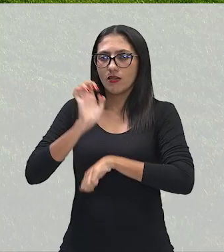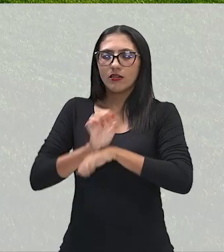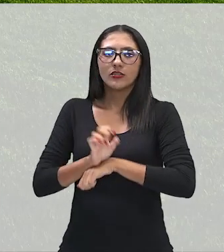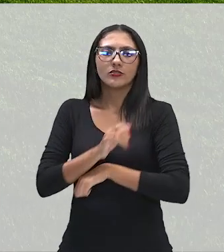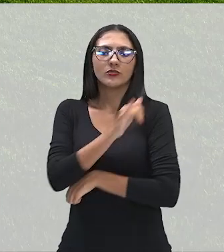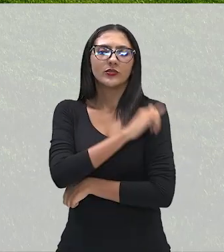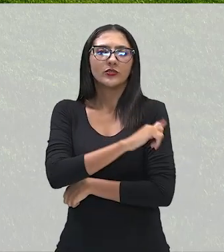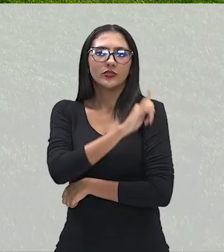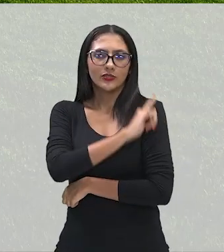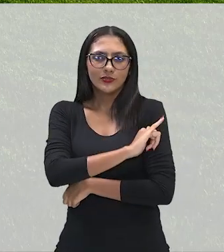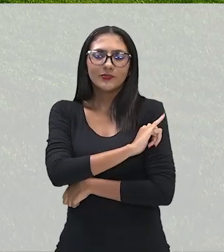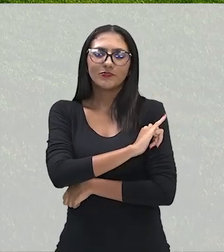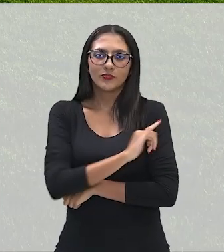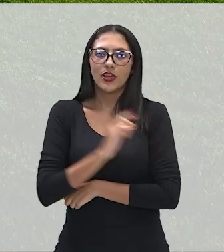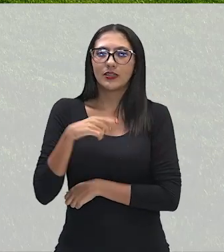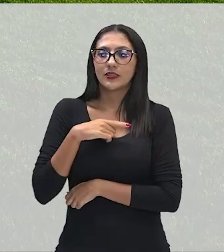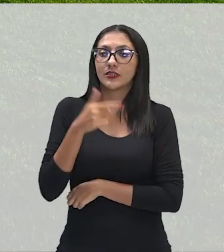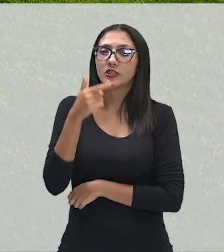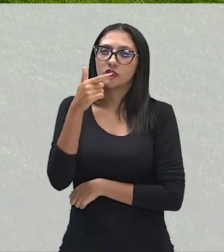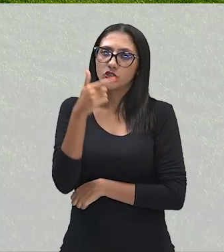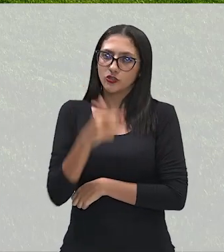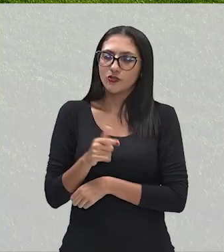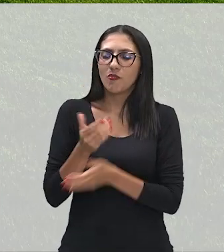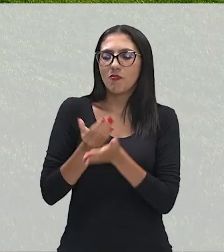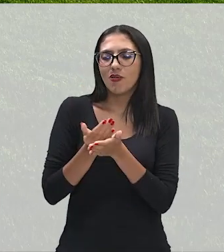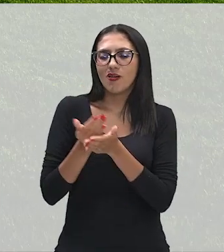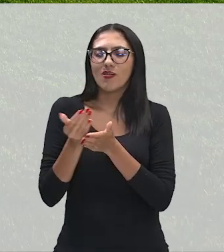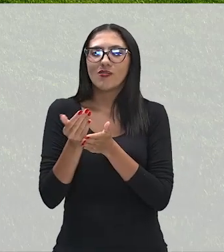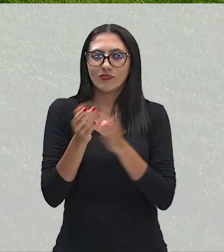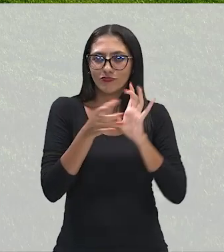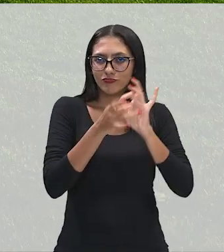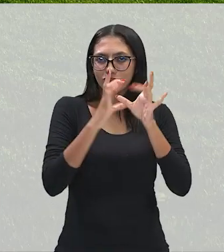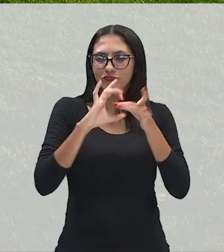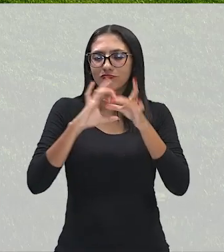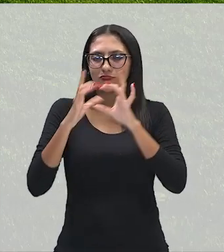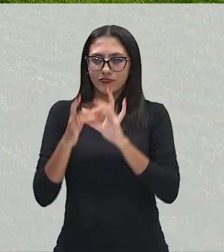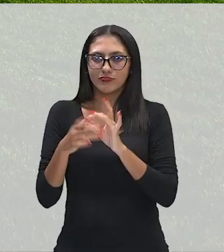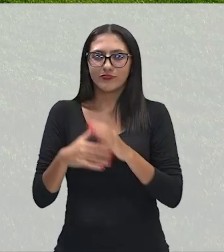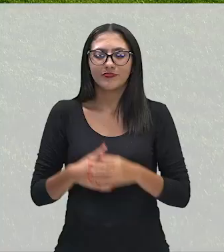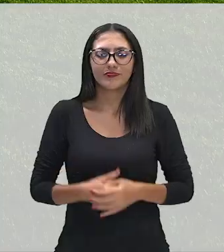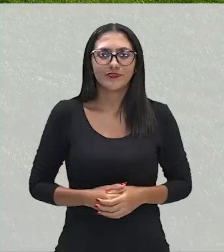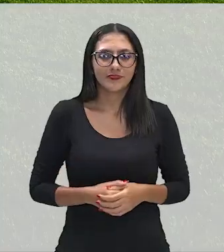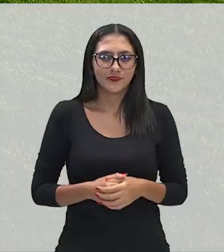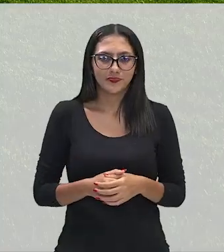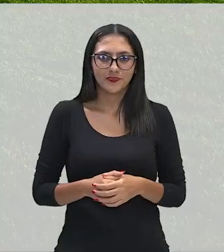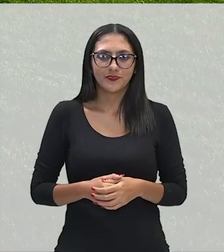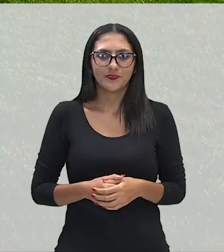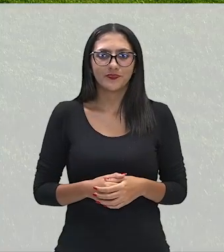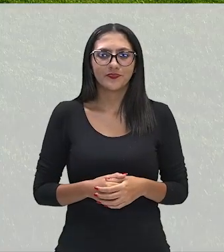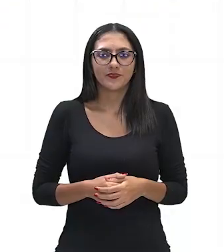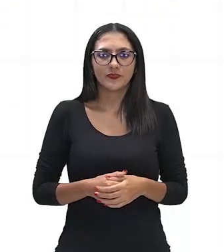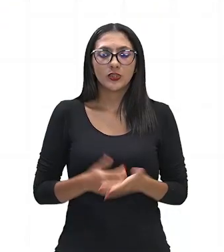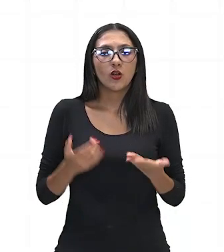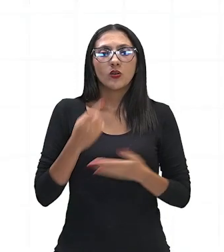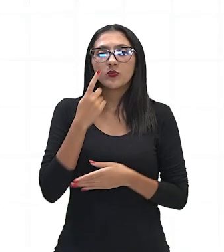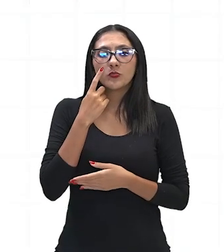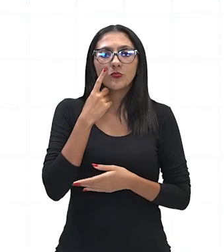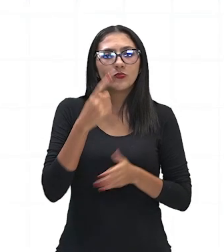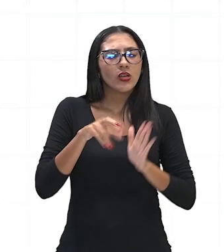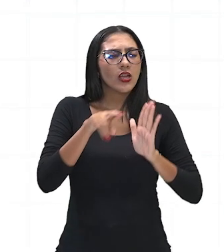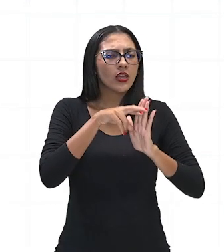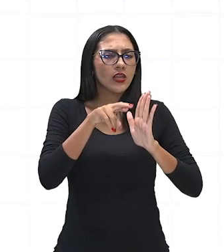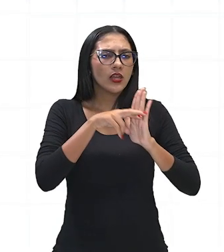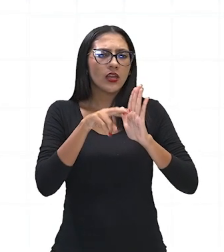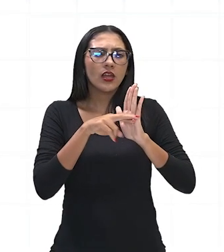ele começou a fazer parte ali dos Jogos Olímpicos novamente, tá certo? Falando agora sobre regras, né, as